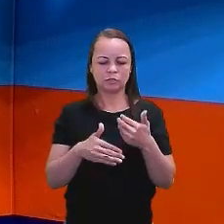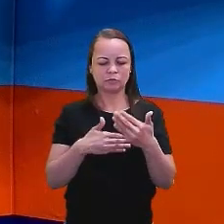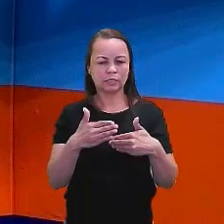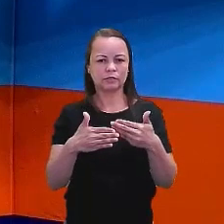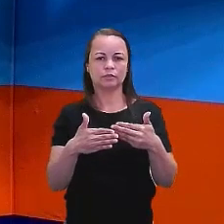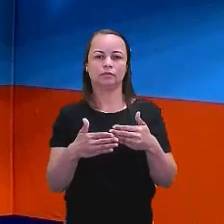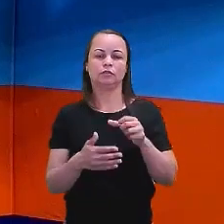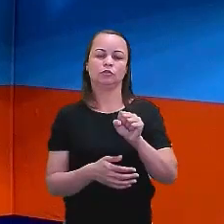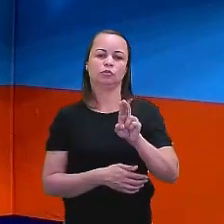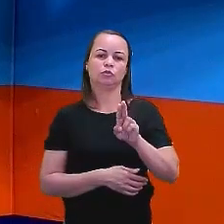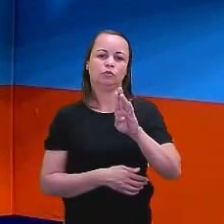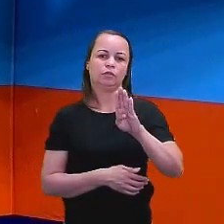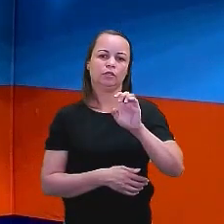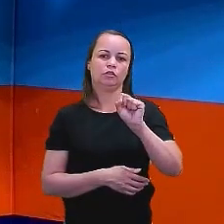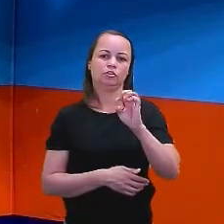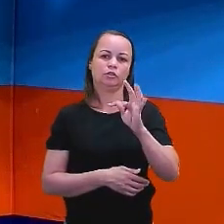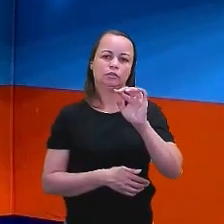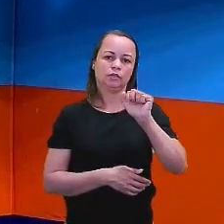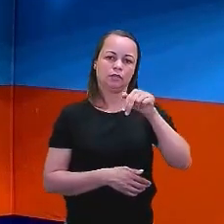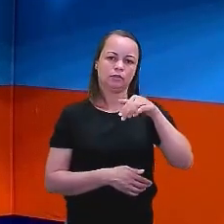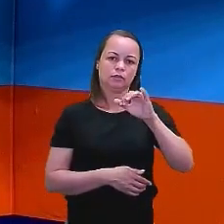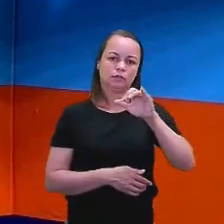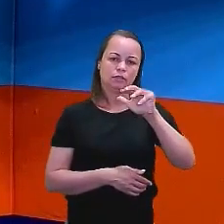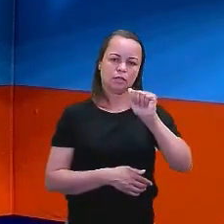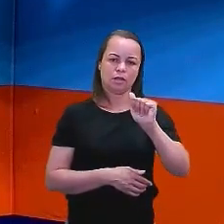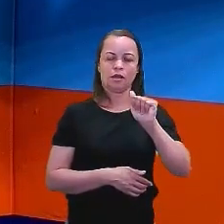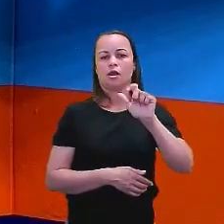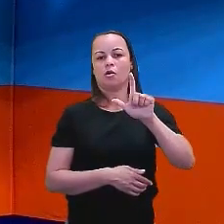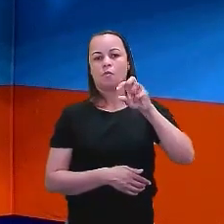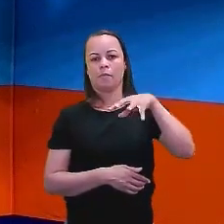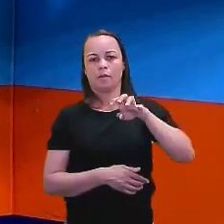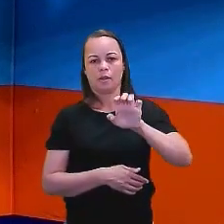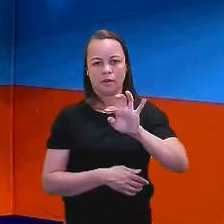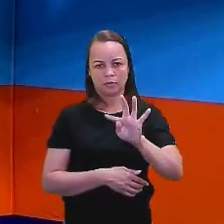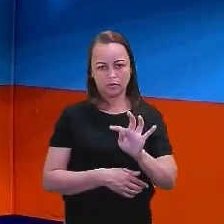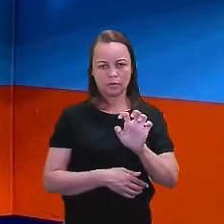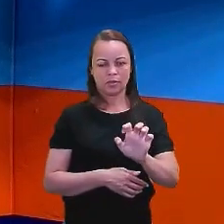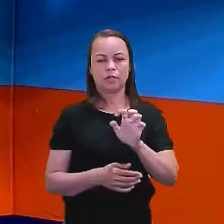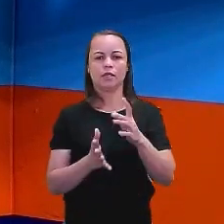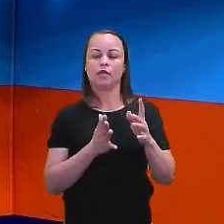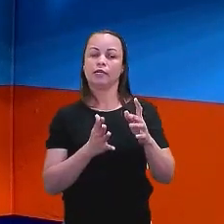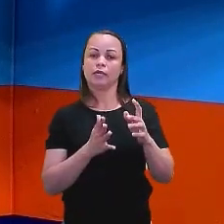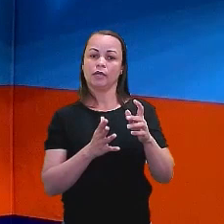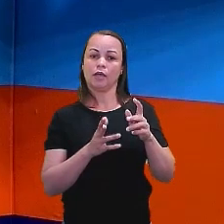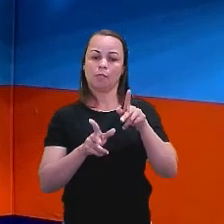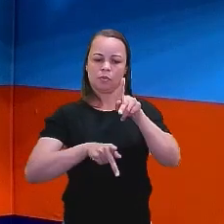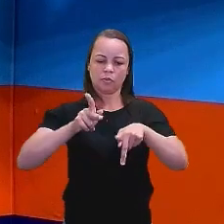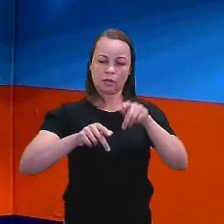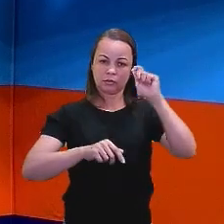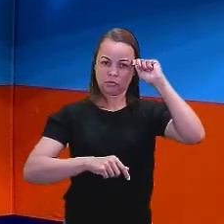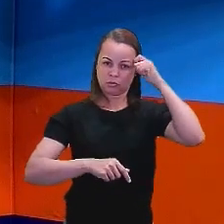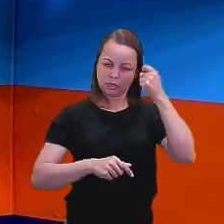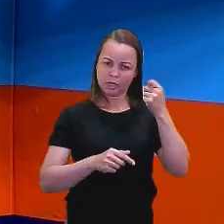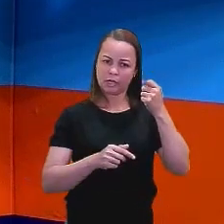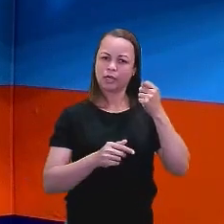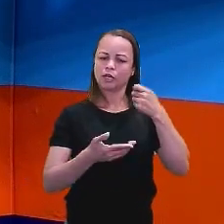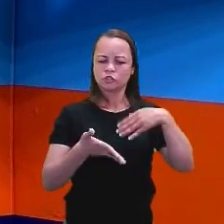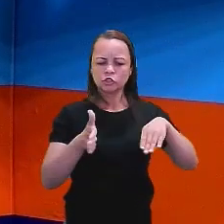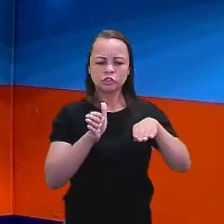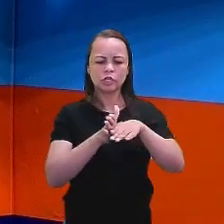substancialmente e potencialmente a população negra alcance lugares que